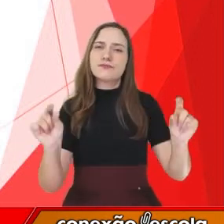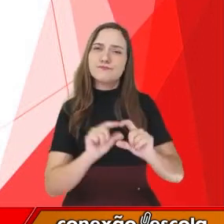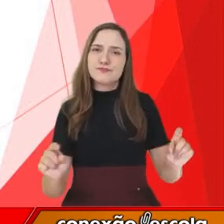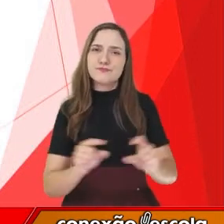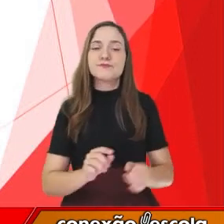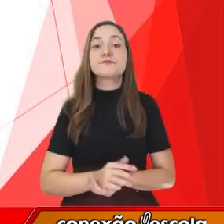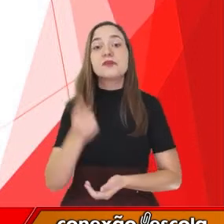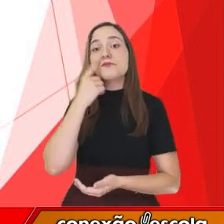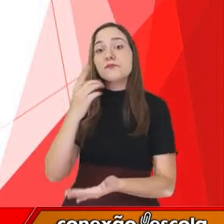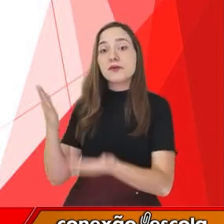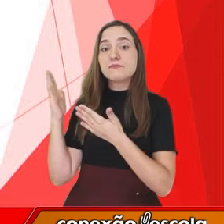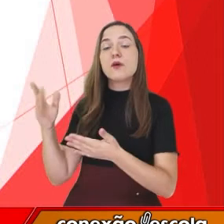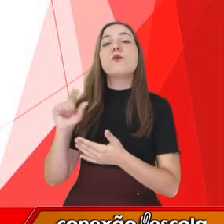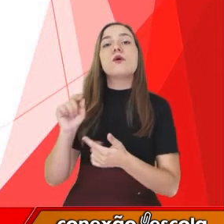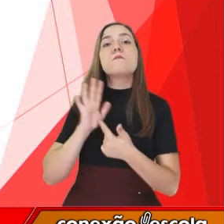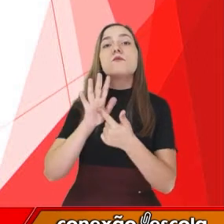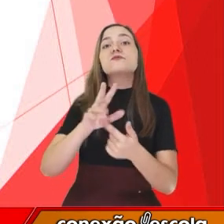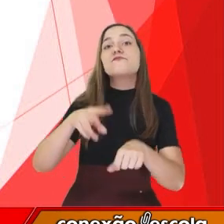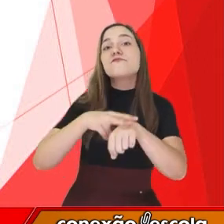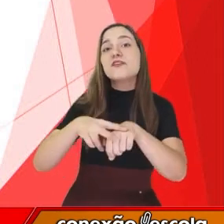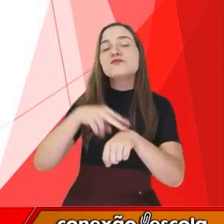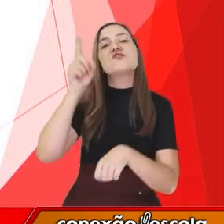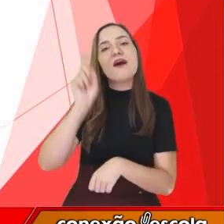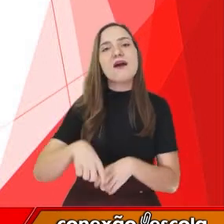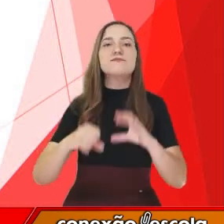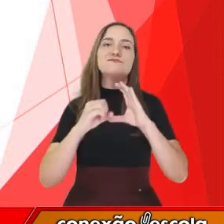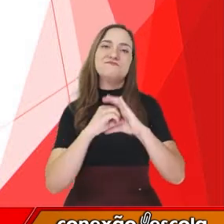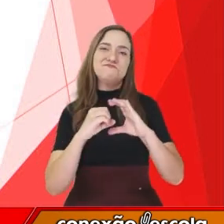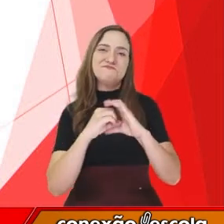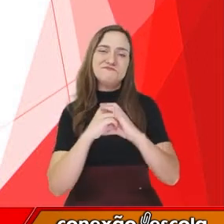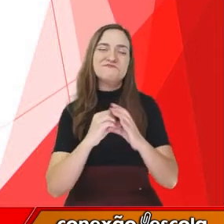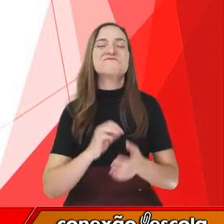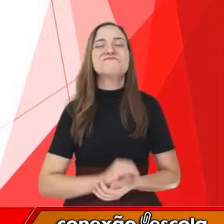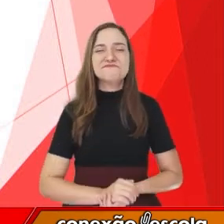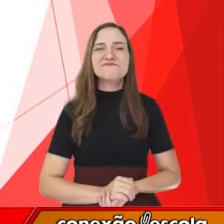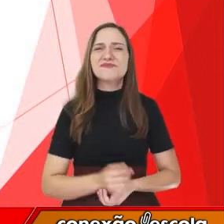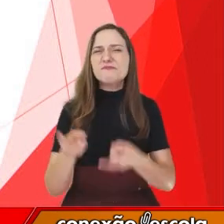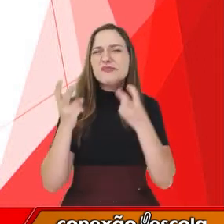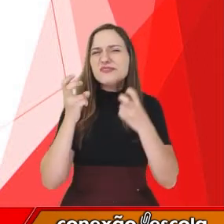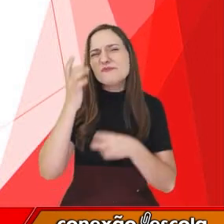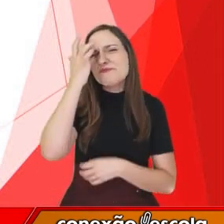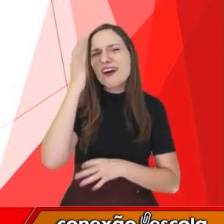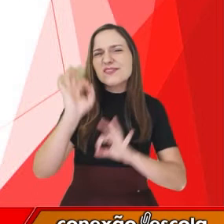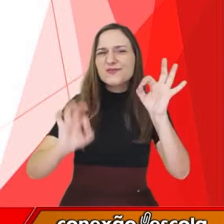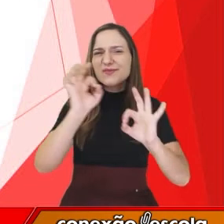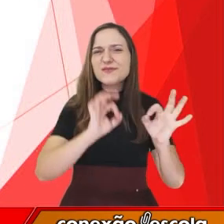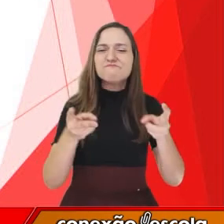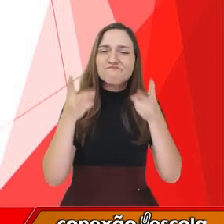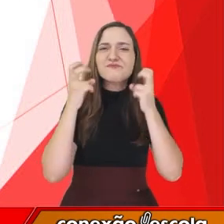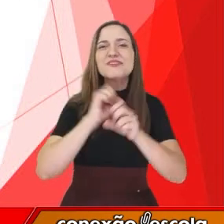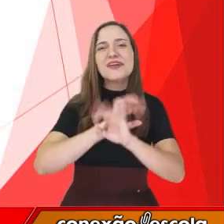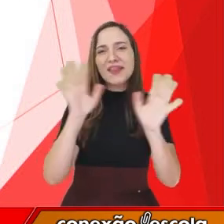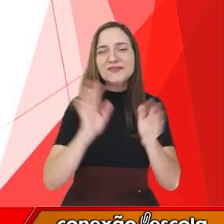verde representa a região centro-oeste. Percebeu como fica melhor organizado? E a